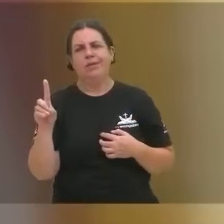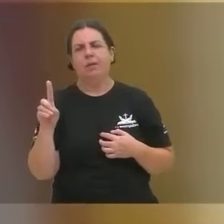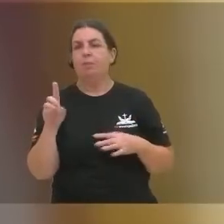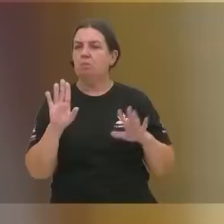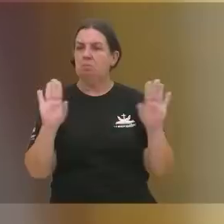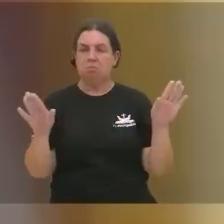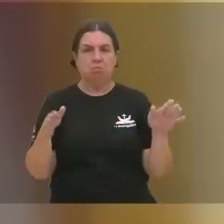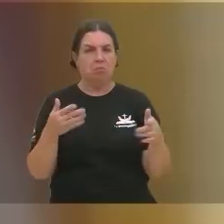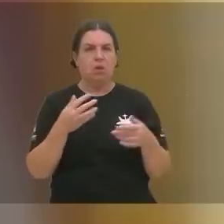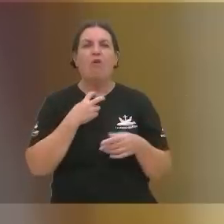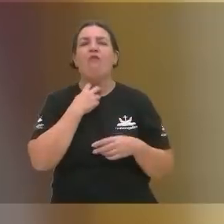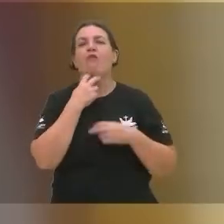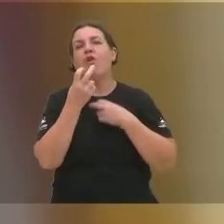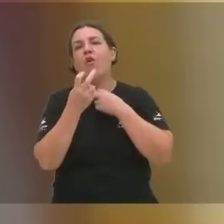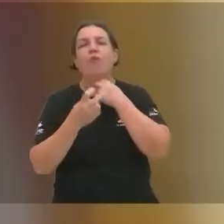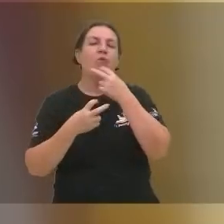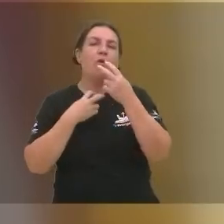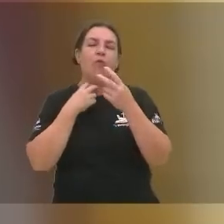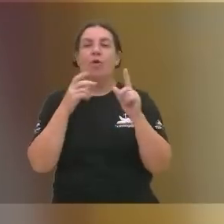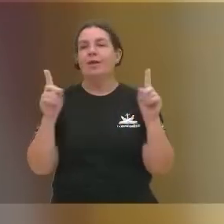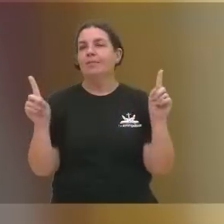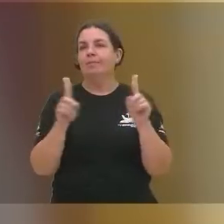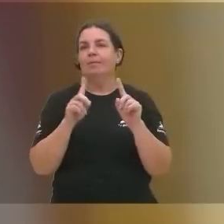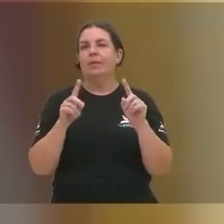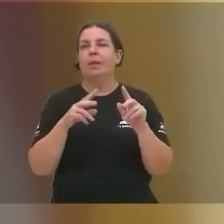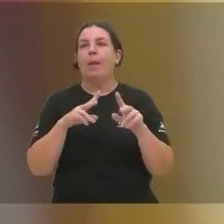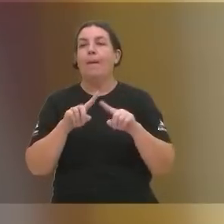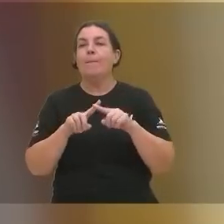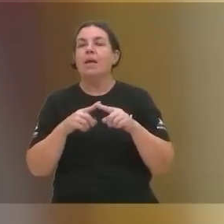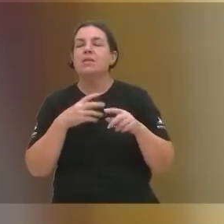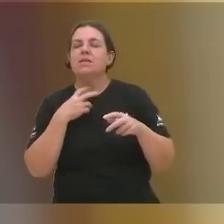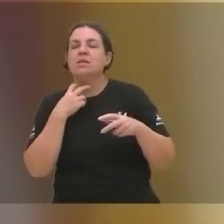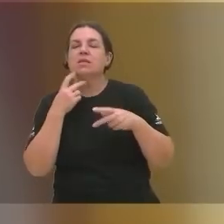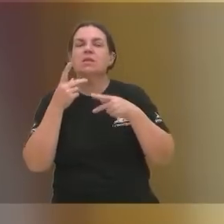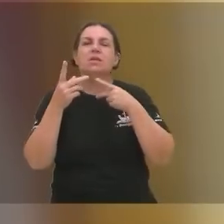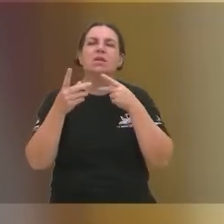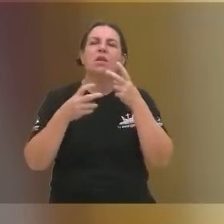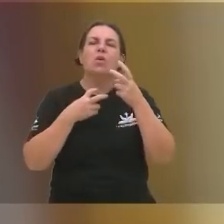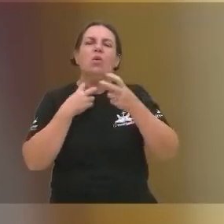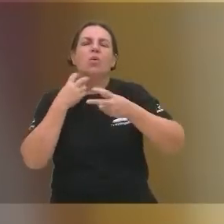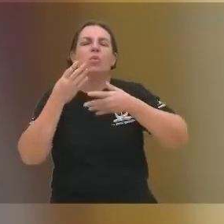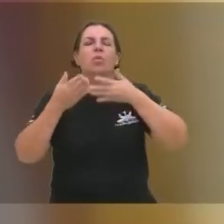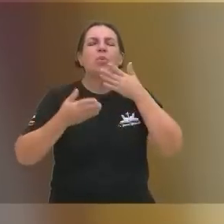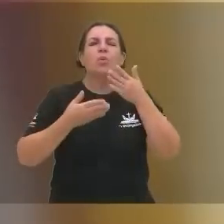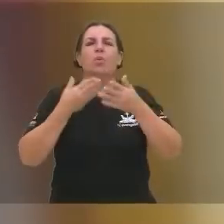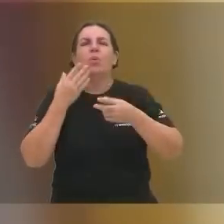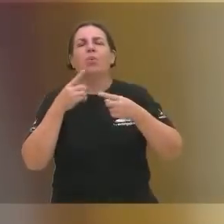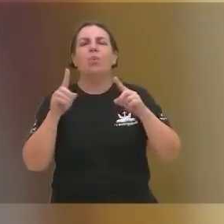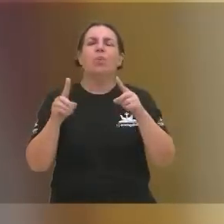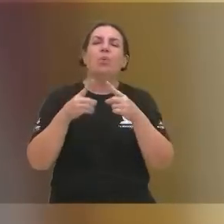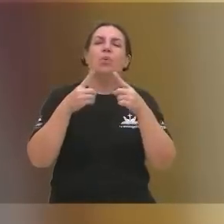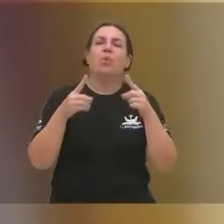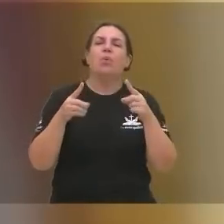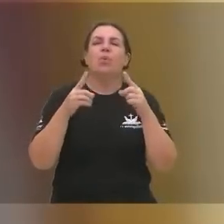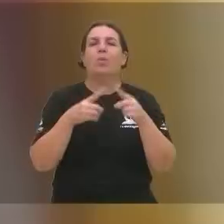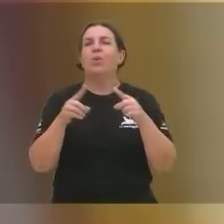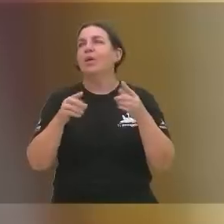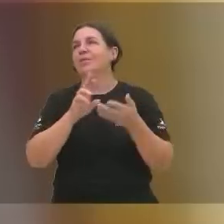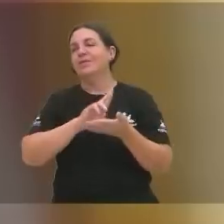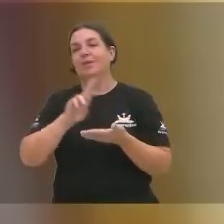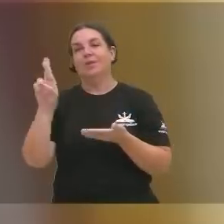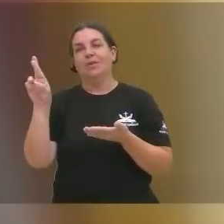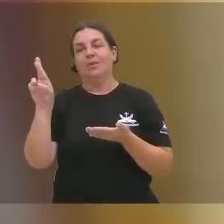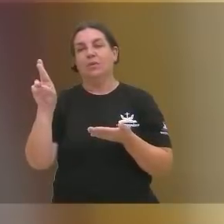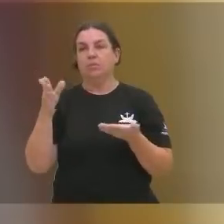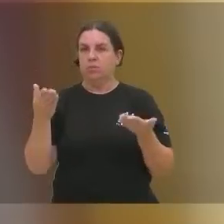não diga mais voz mas soufejava não cantava mas souvejava hinos ao senhor